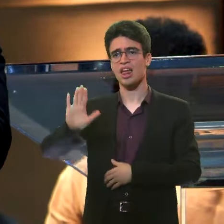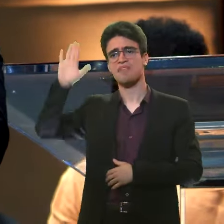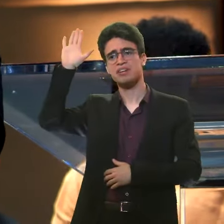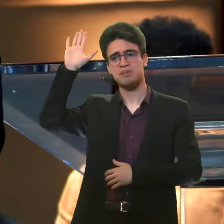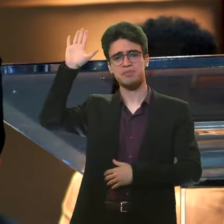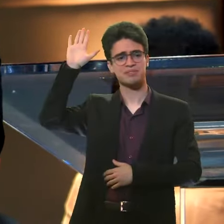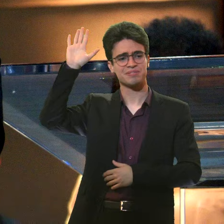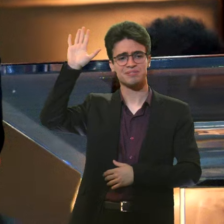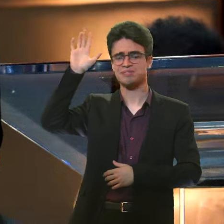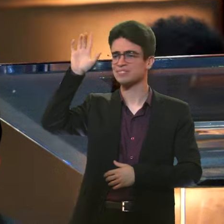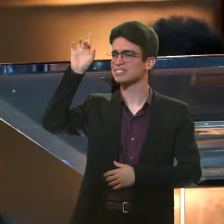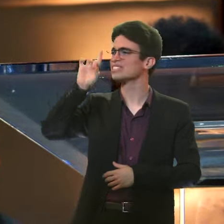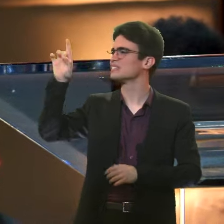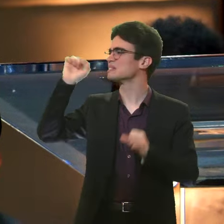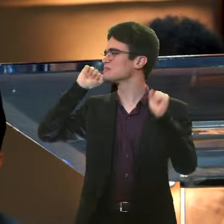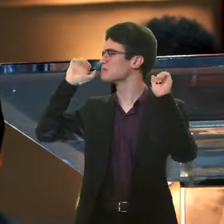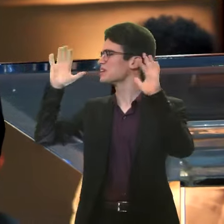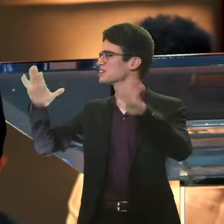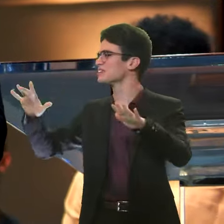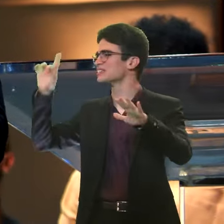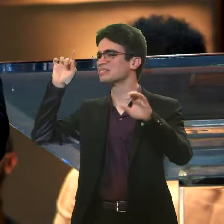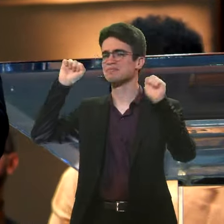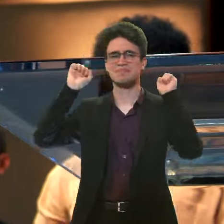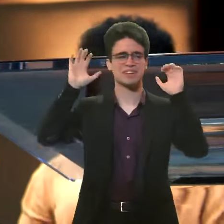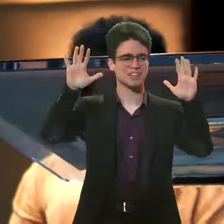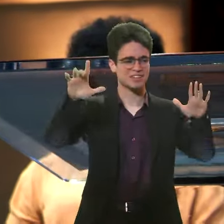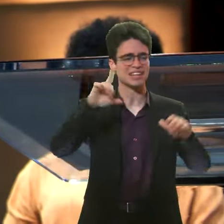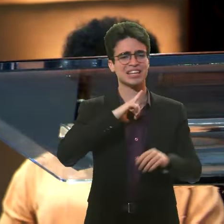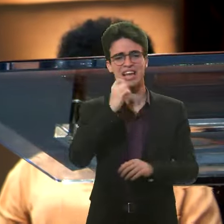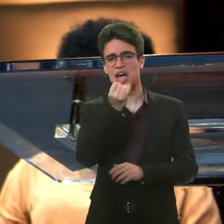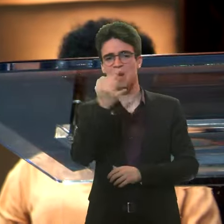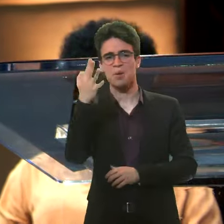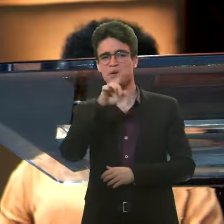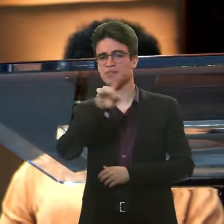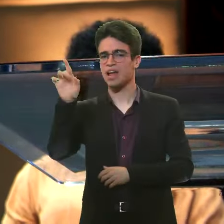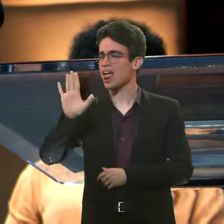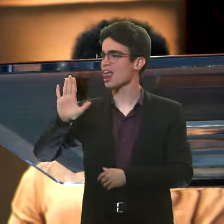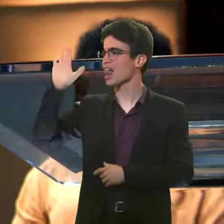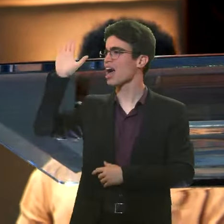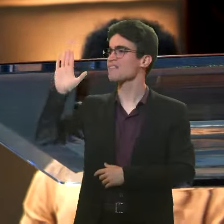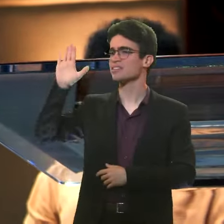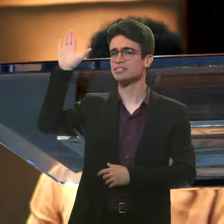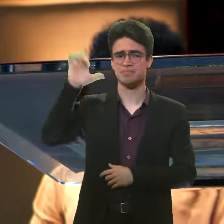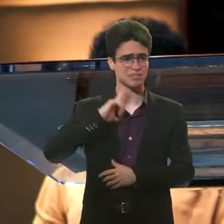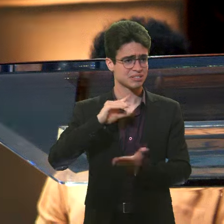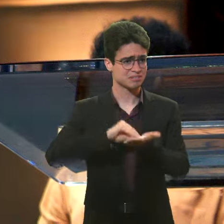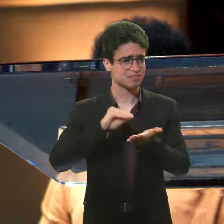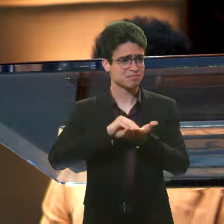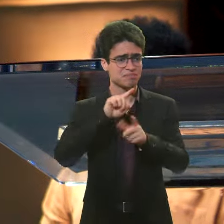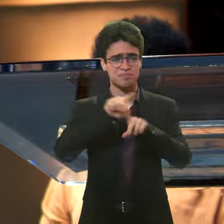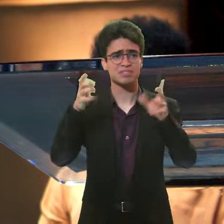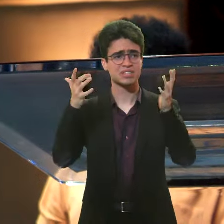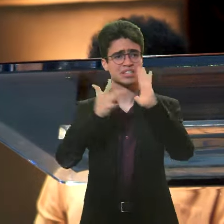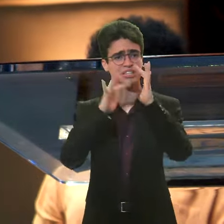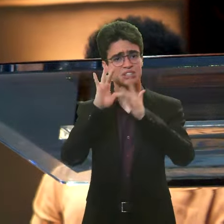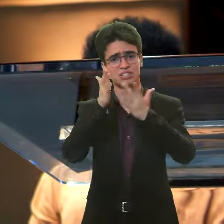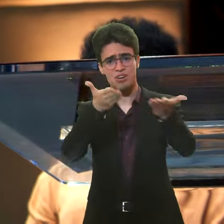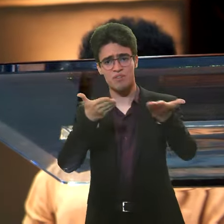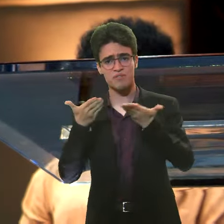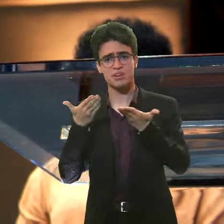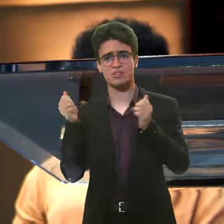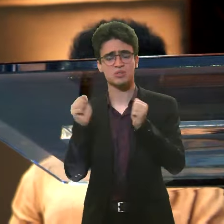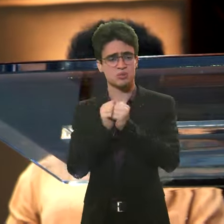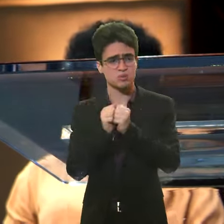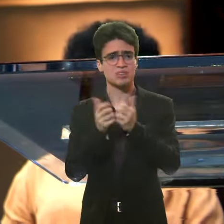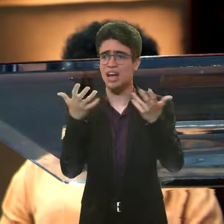lá no fundo. Deus abençoe você, meu irmão. Aqui temos algumas mãos levantadas, glória a Deus. Mas alguém quer chamar Jesus para fazer parte desse momento na